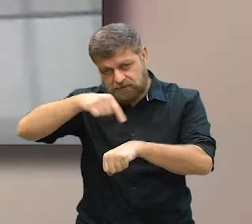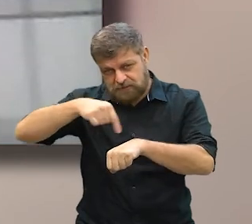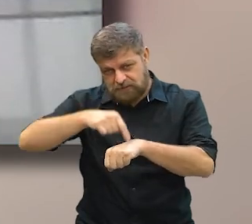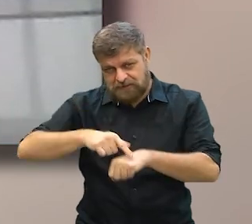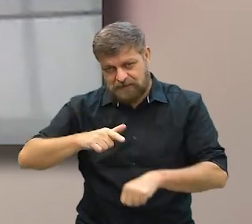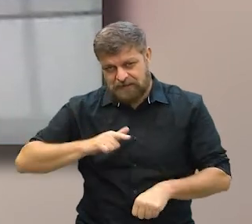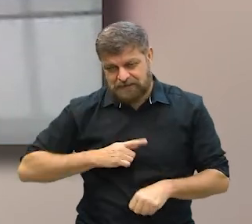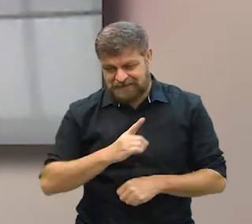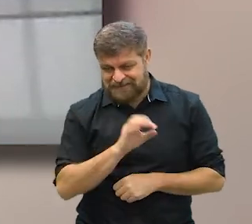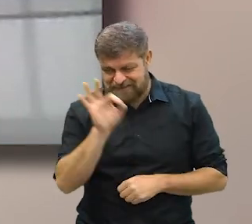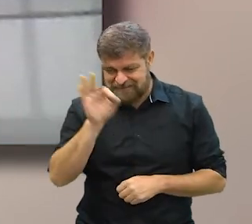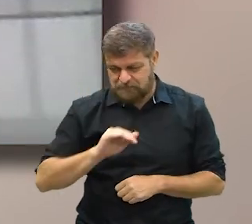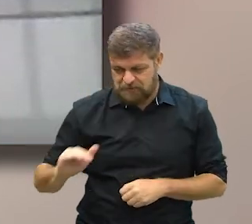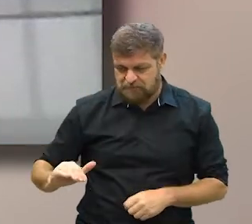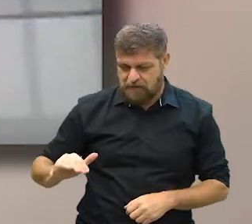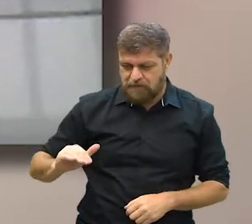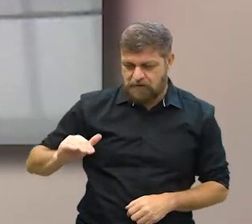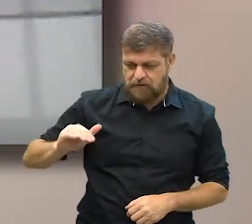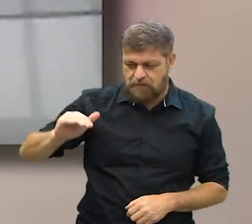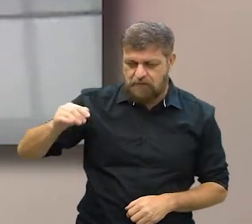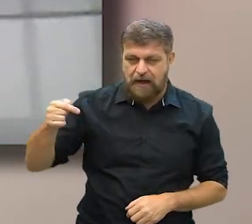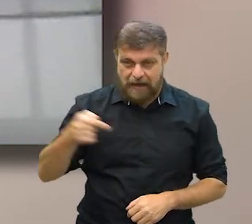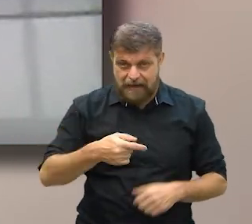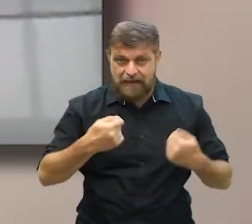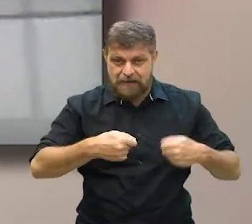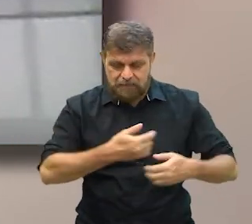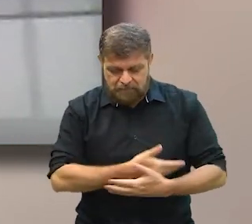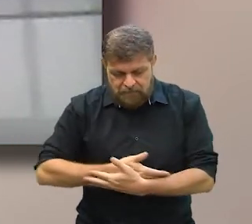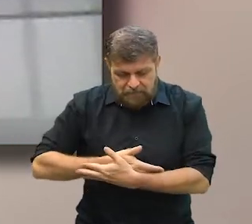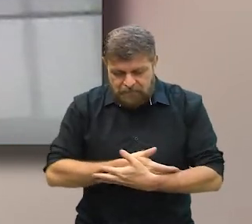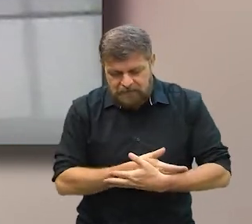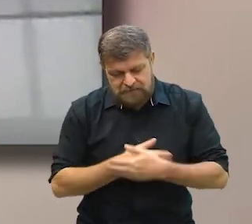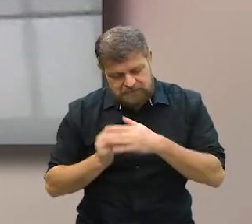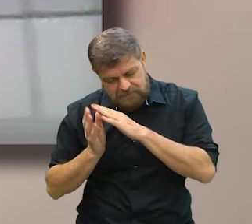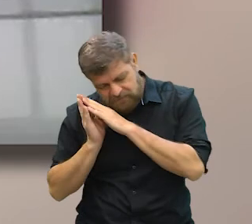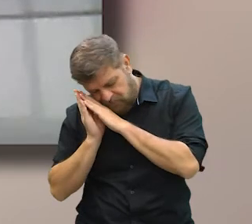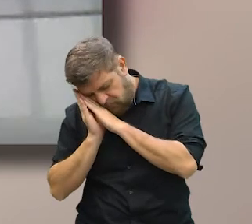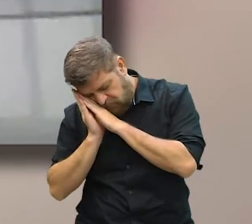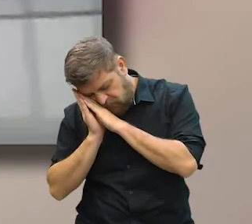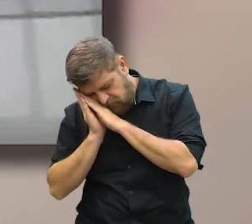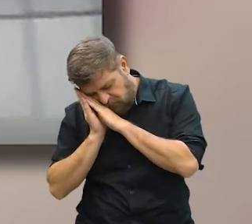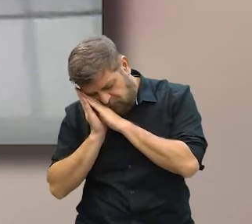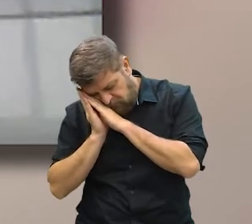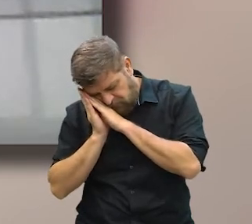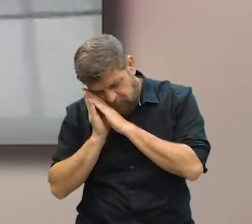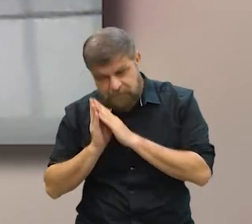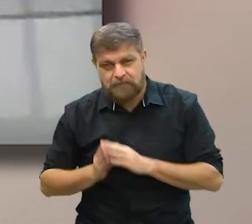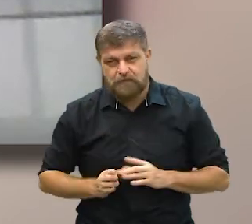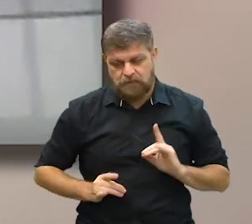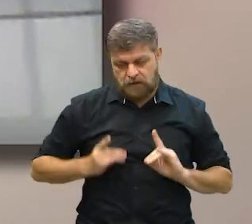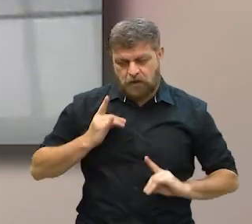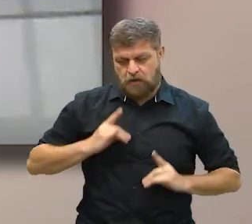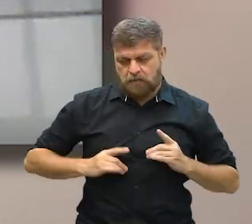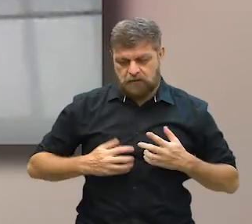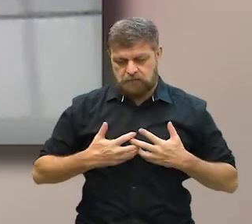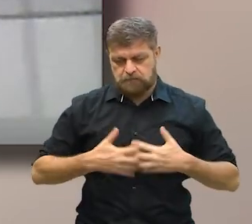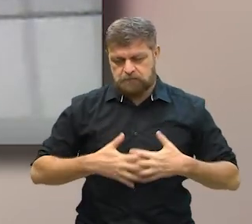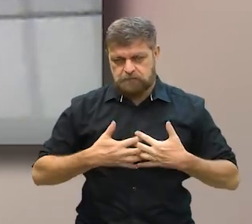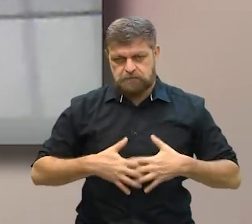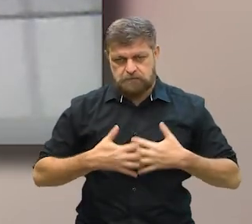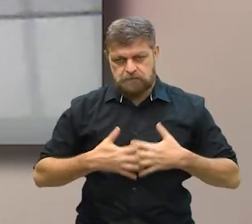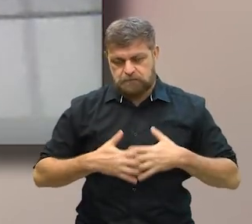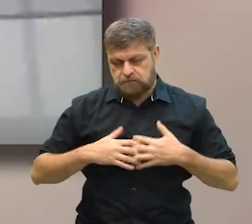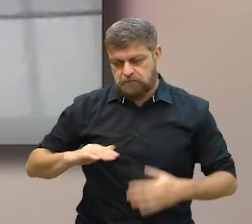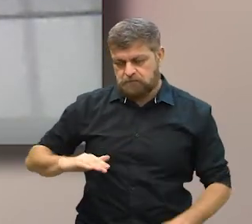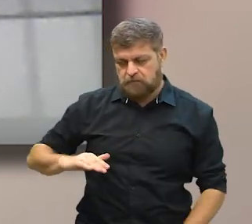dormir 12 horas seguidas, né? Precisa lembrar que, para ter 100% do crescimento, ele precisa de todas essas horas de